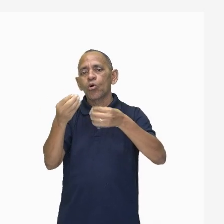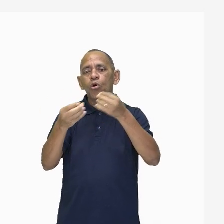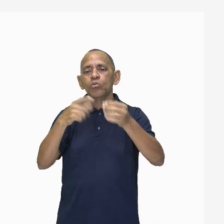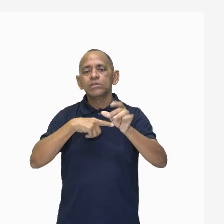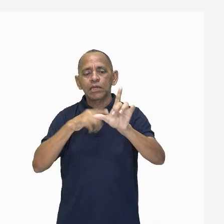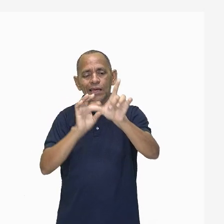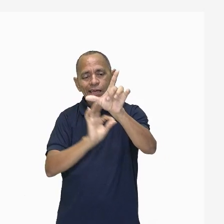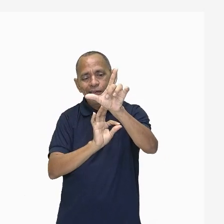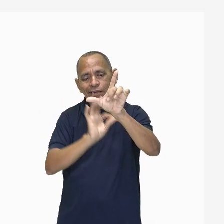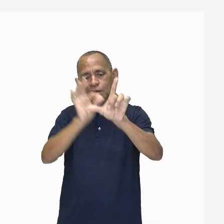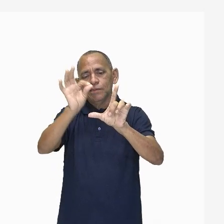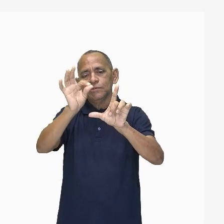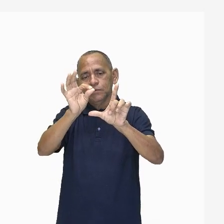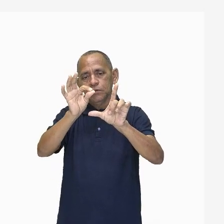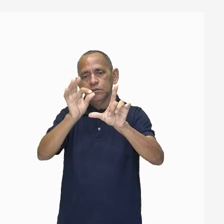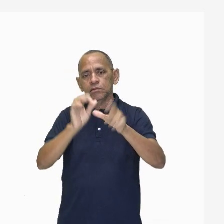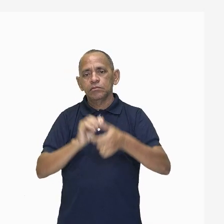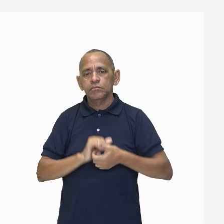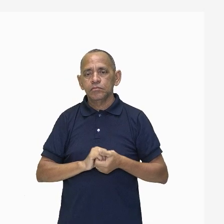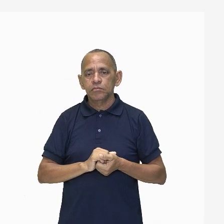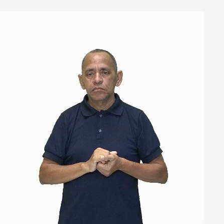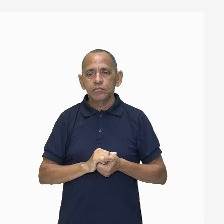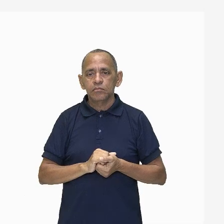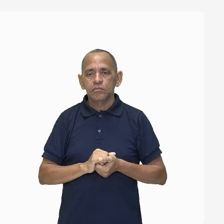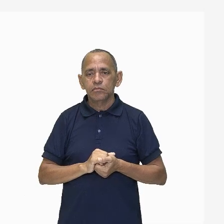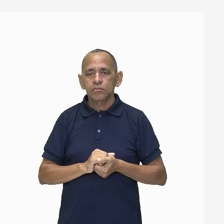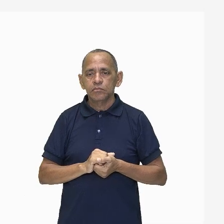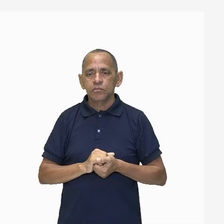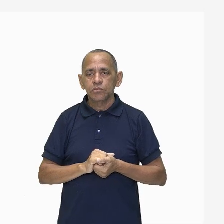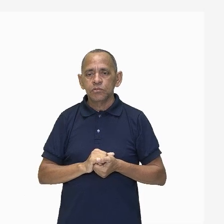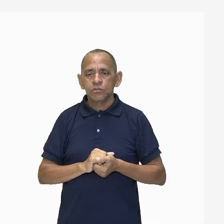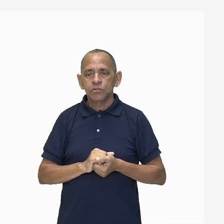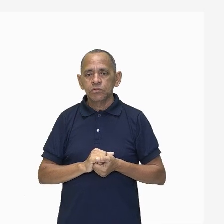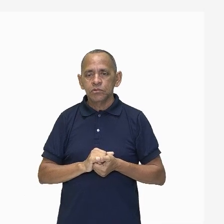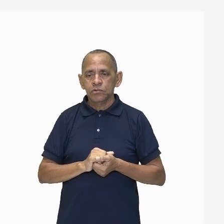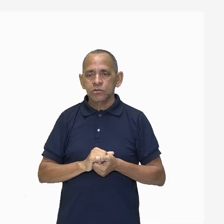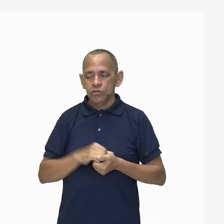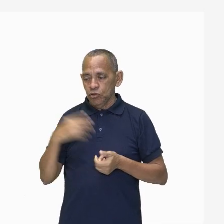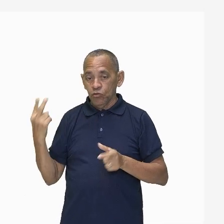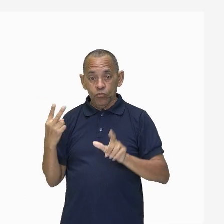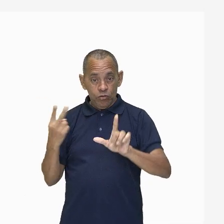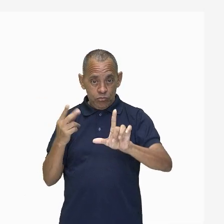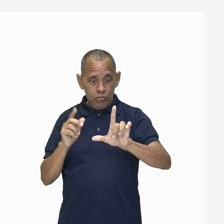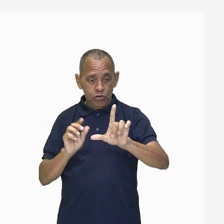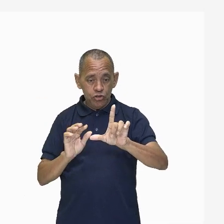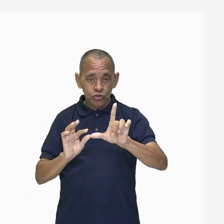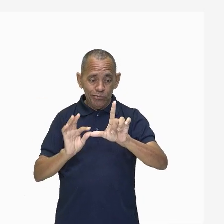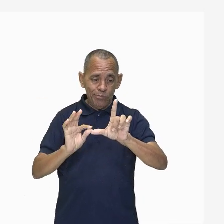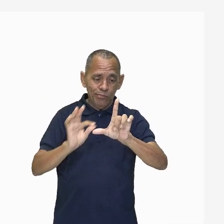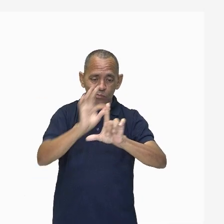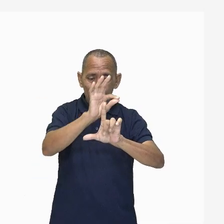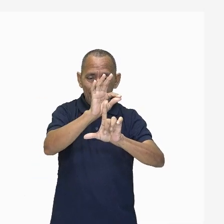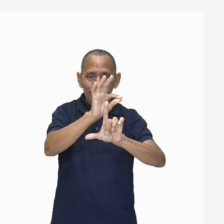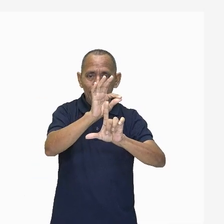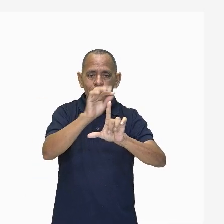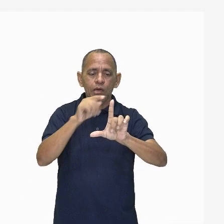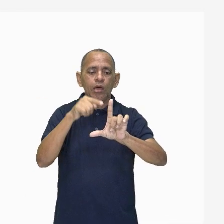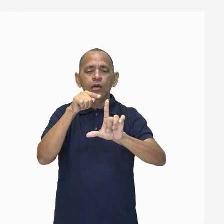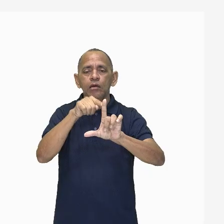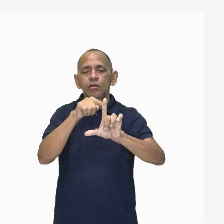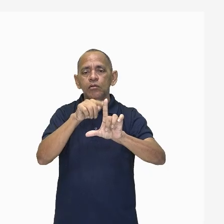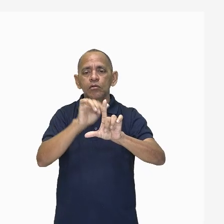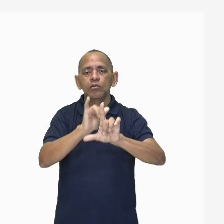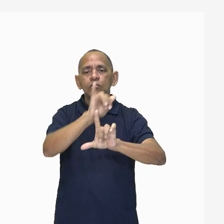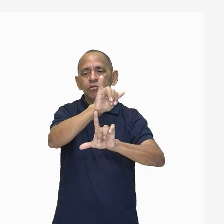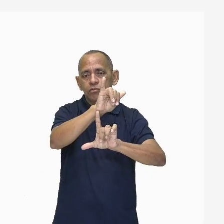vai cortar o eixo de x. E o valor de b, que é a forma da função, não é ax mais b? Esse